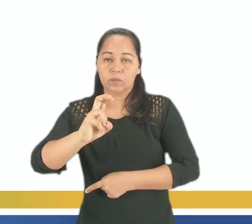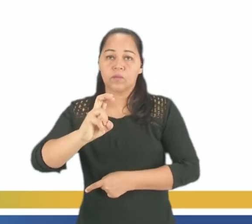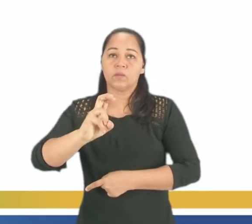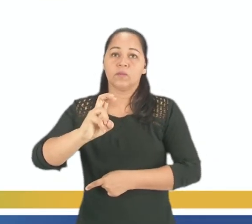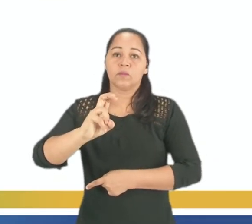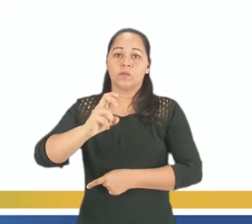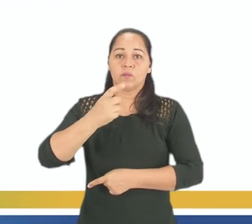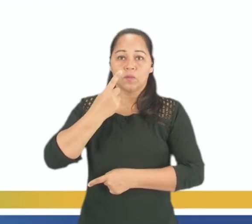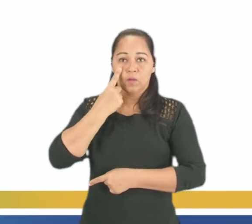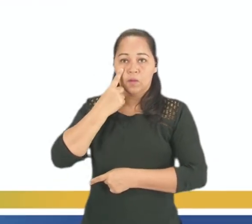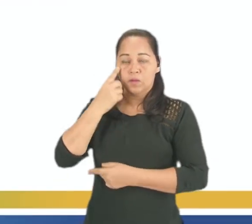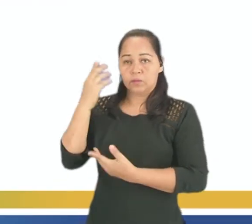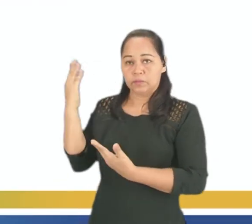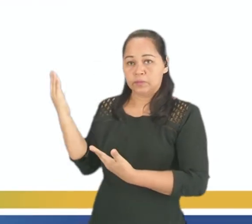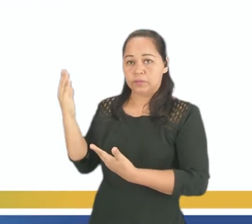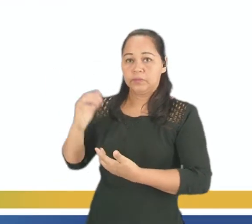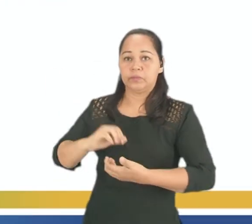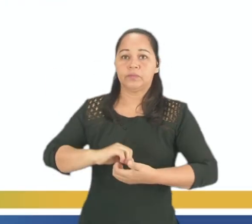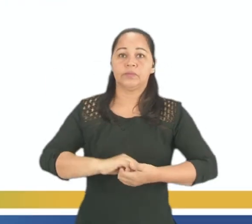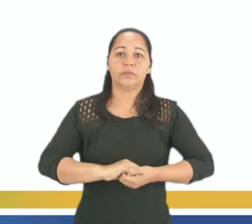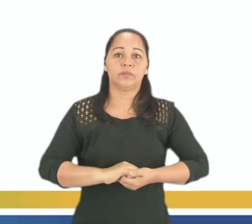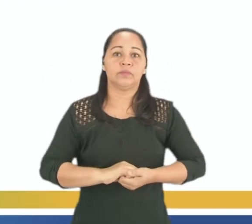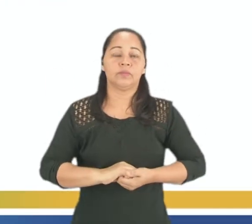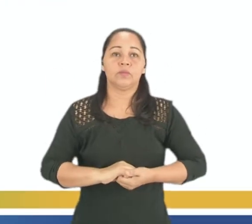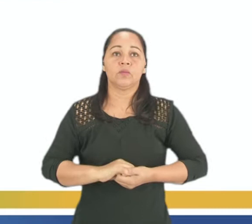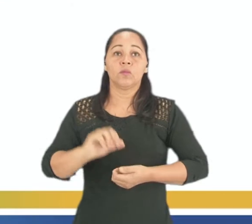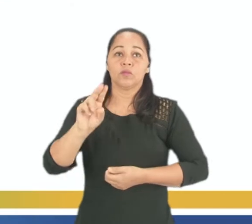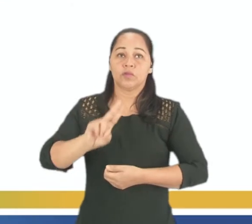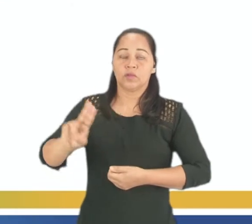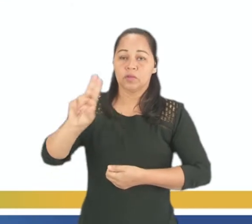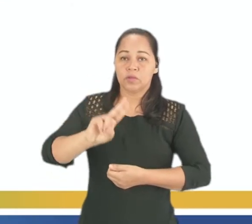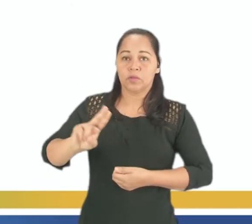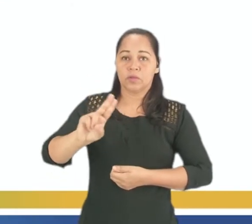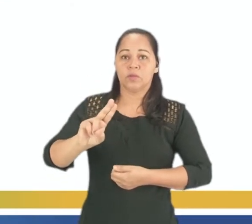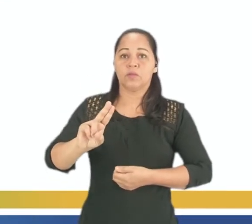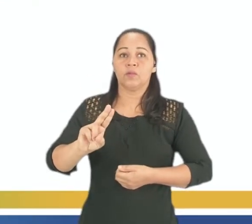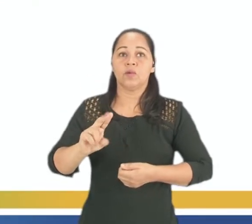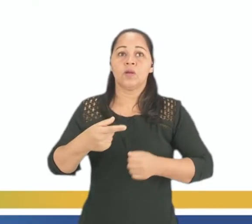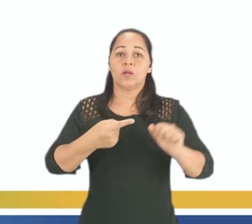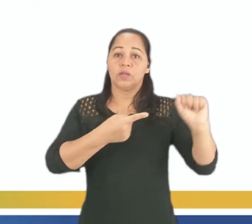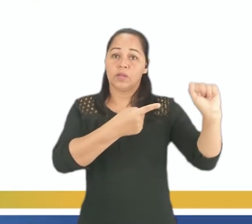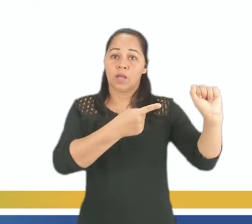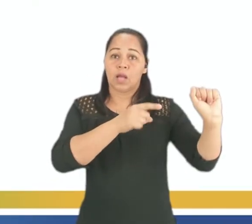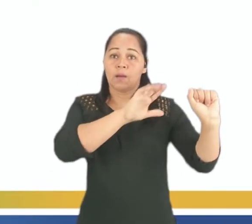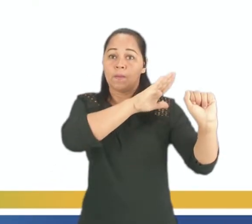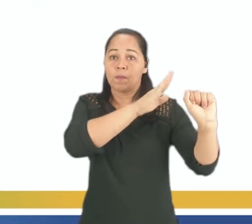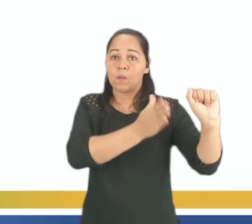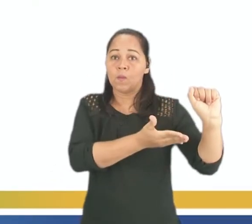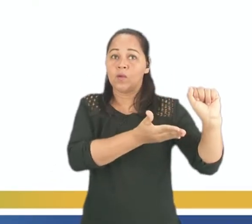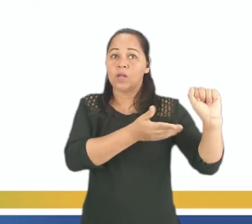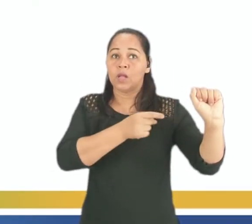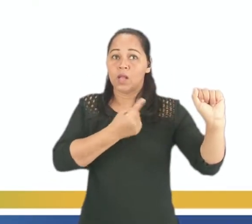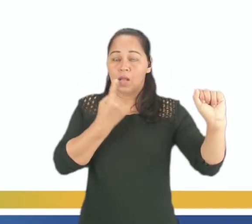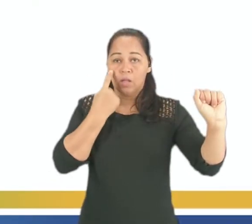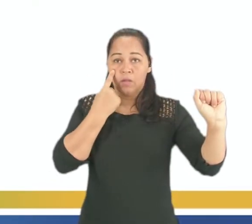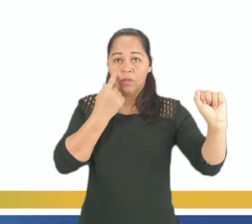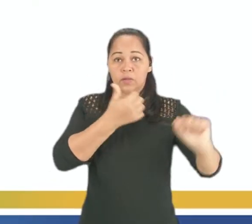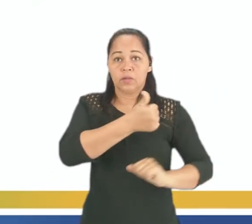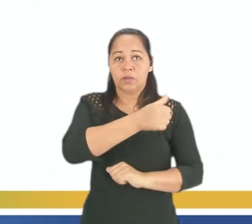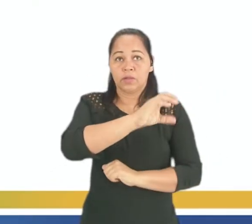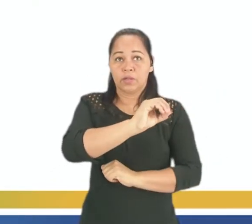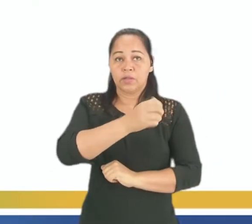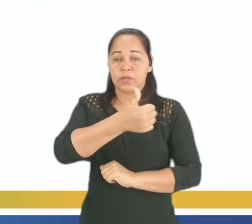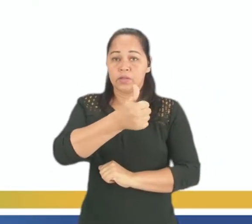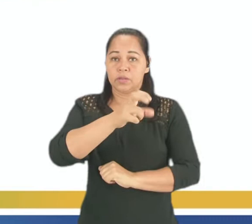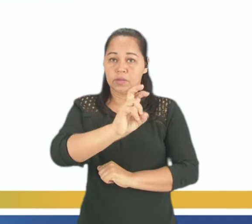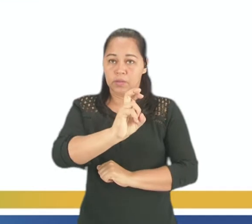25. Então, utilizamos primeiro aí o par ordenado 10 e 15. Se ele é ordenado, o x vem primeiro